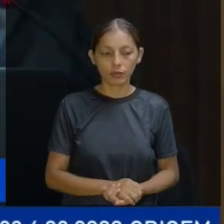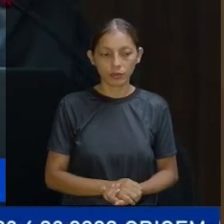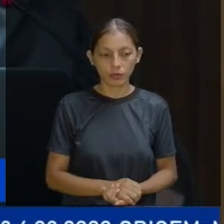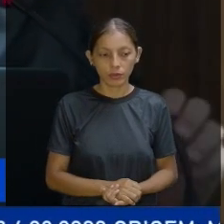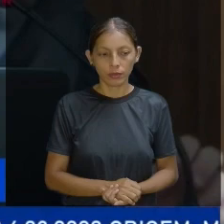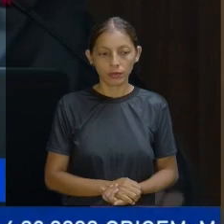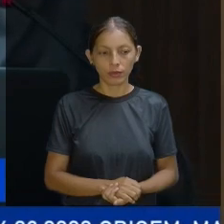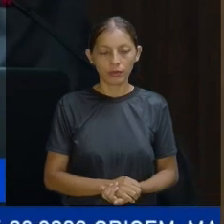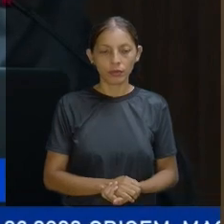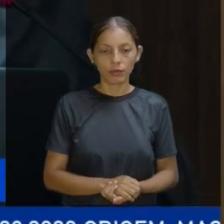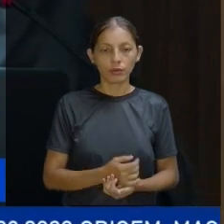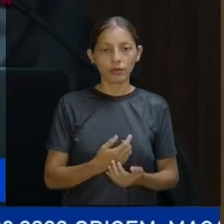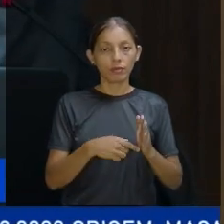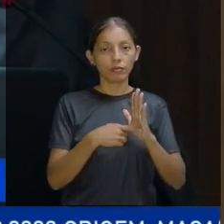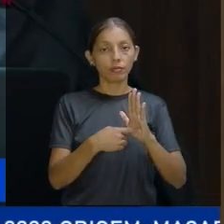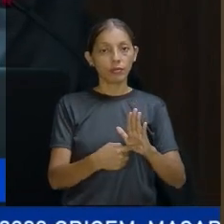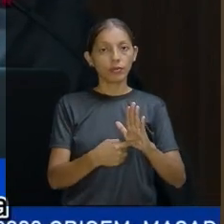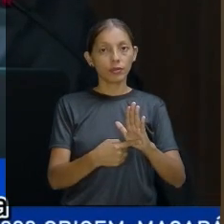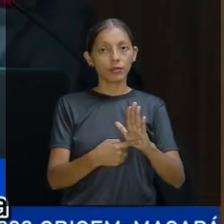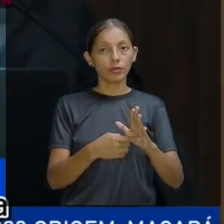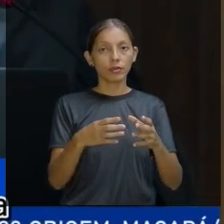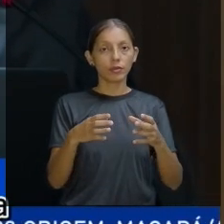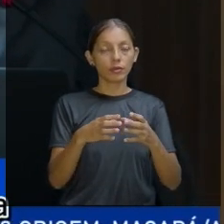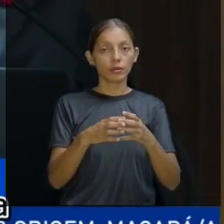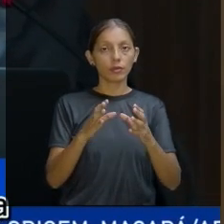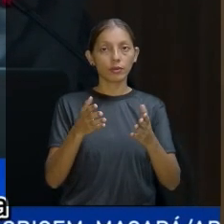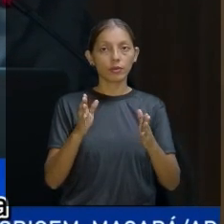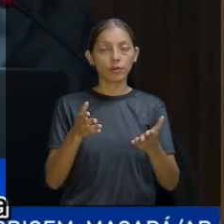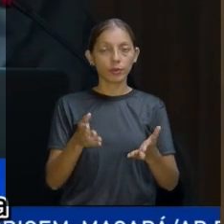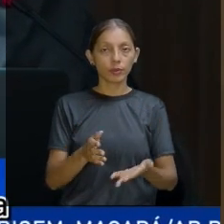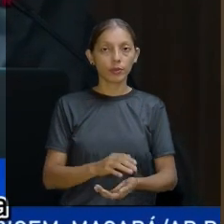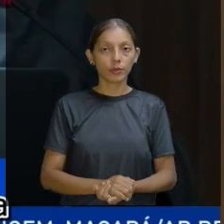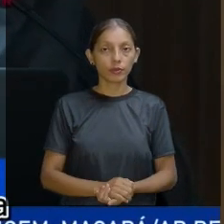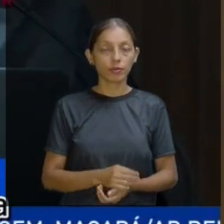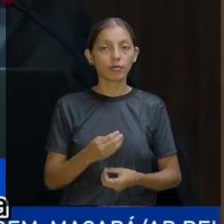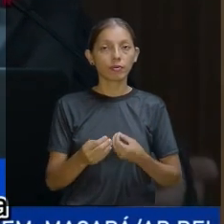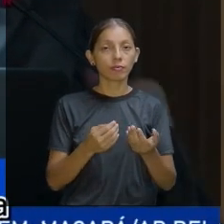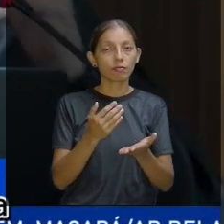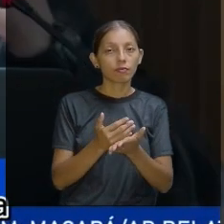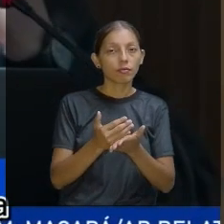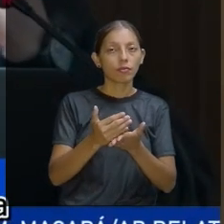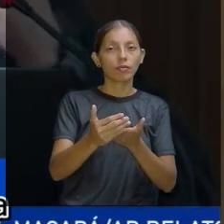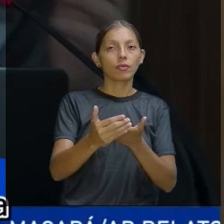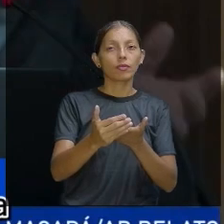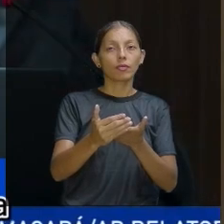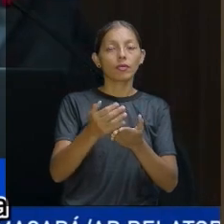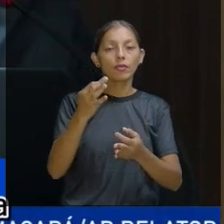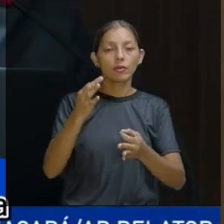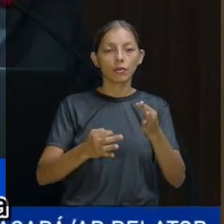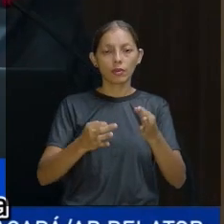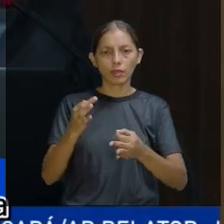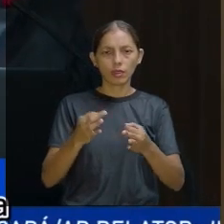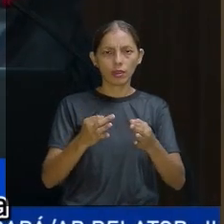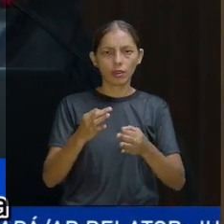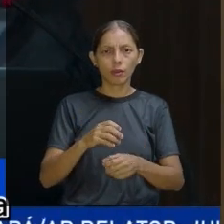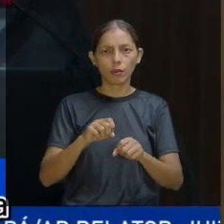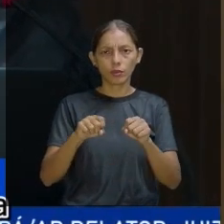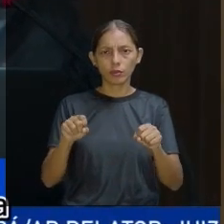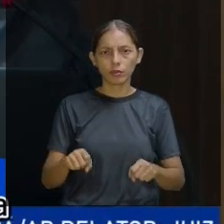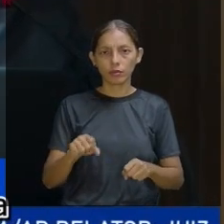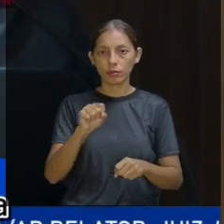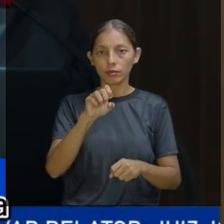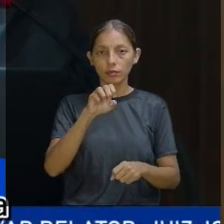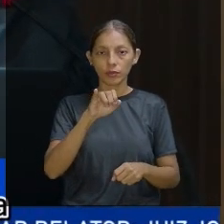minuta apresentada pela Corregedoria. Os autos tramitaram inicialmente pelo sistema SEI,